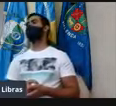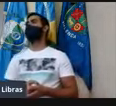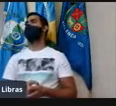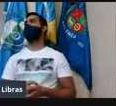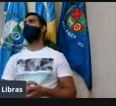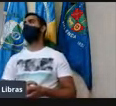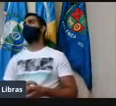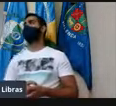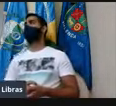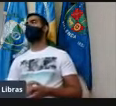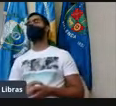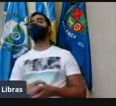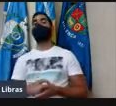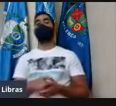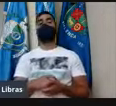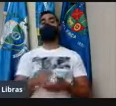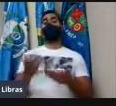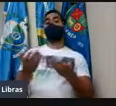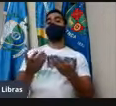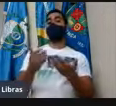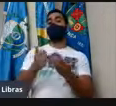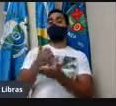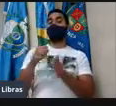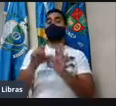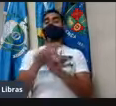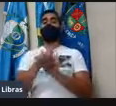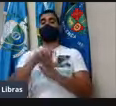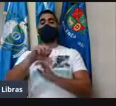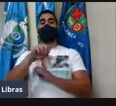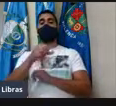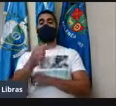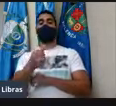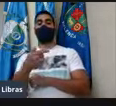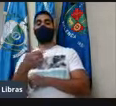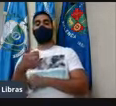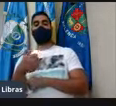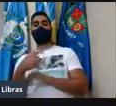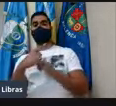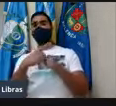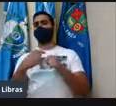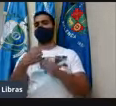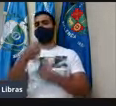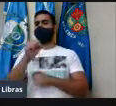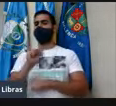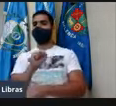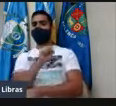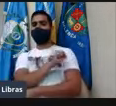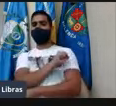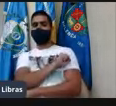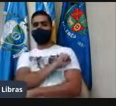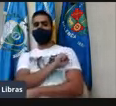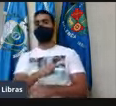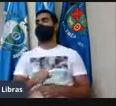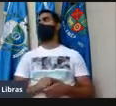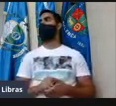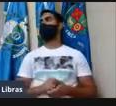né, baseado na lei 9.717, artigo 8º.